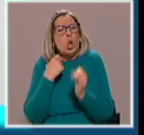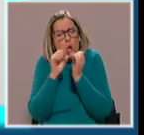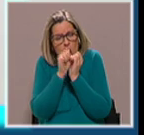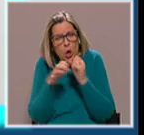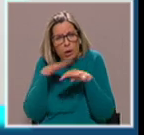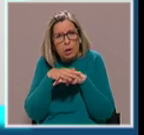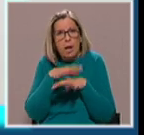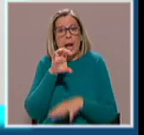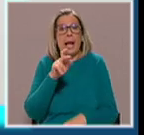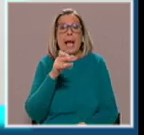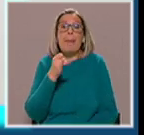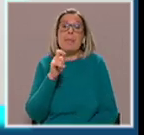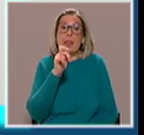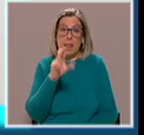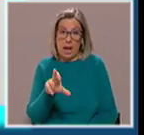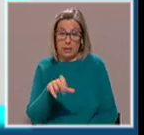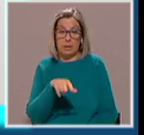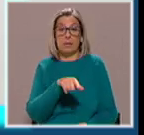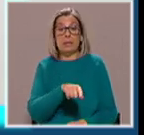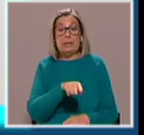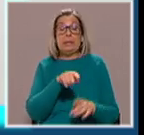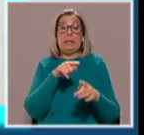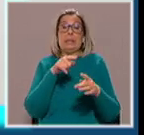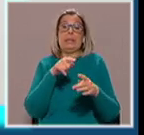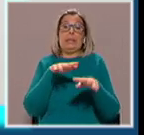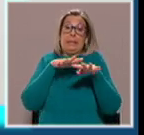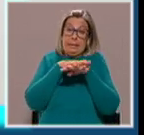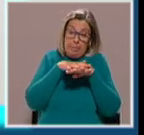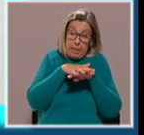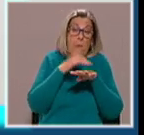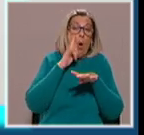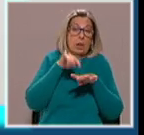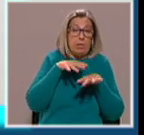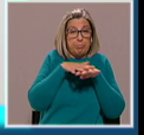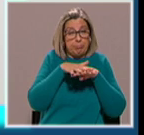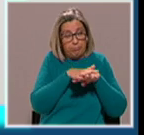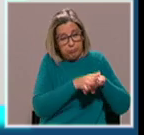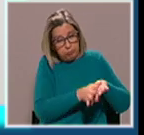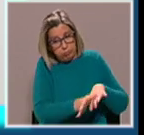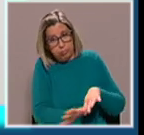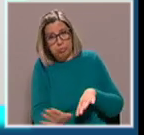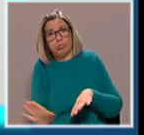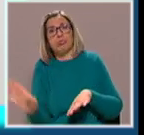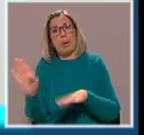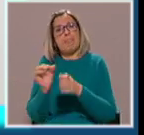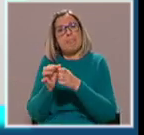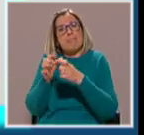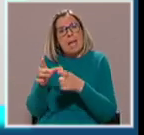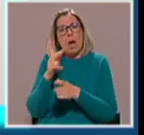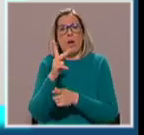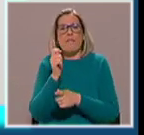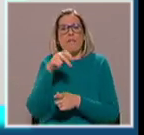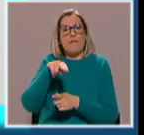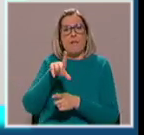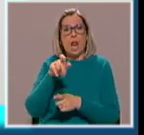Os capilares, depois de passarem pelos tecidos, voltam a reunir-se em vasos maiores, as vénulas, que posteriormente se